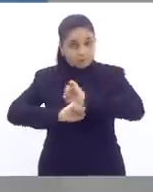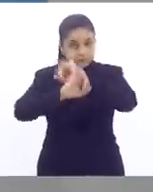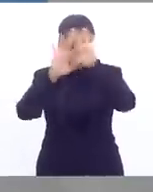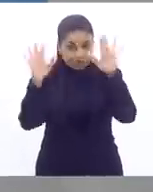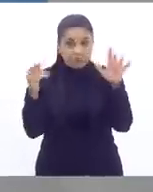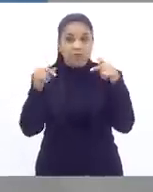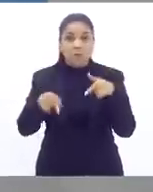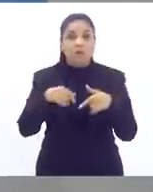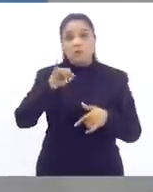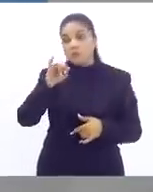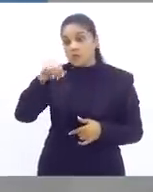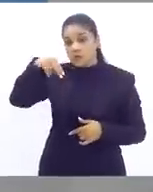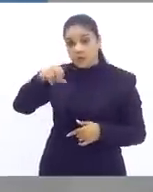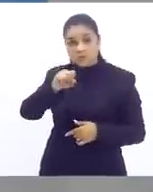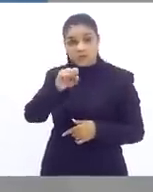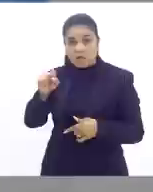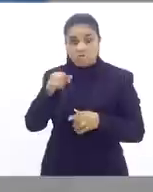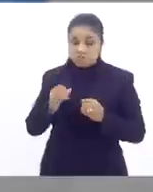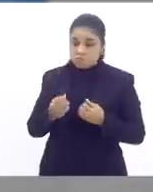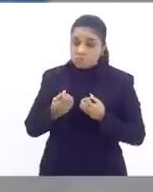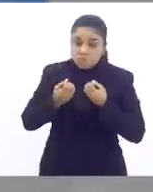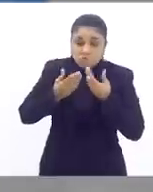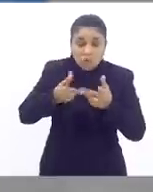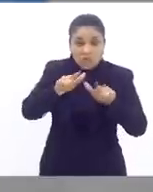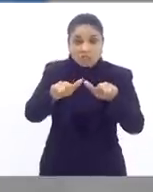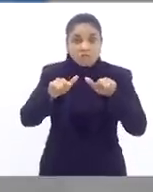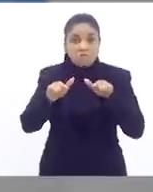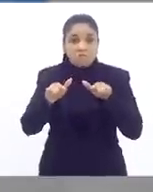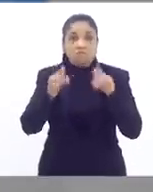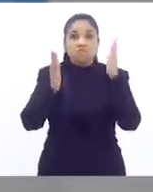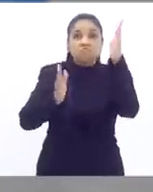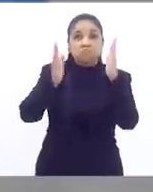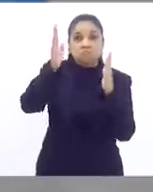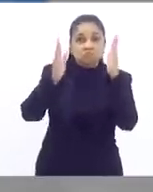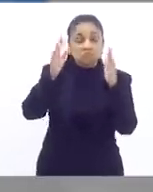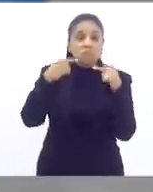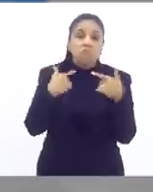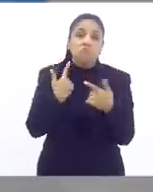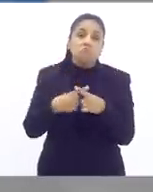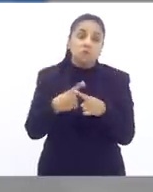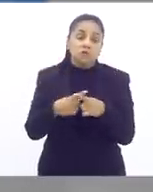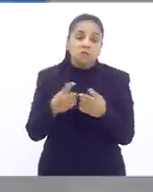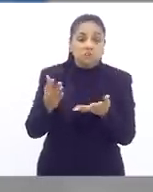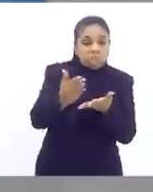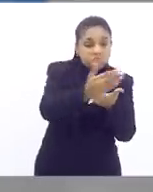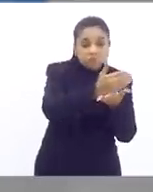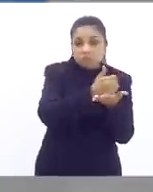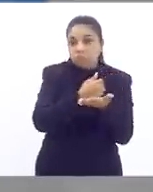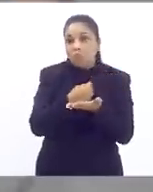o INSS não dá uma certidão de um tempo cujo que não houve o recolhimento